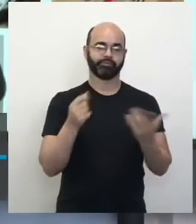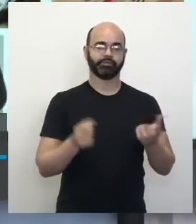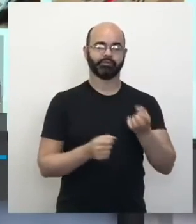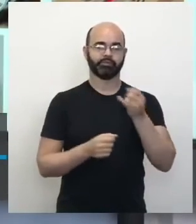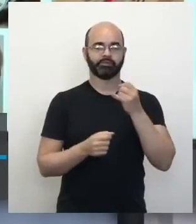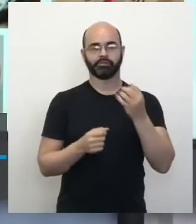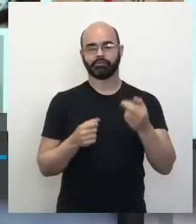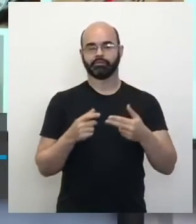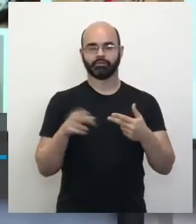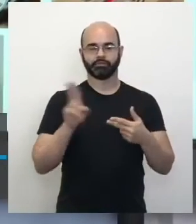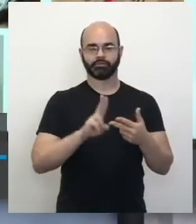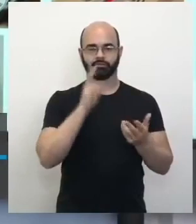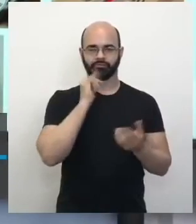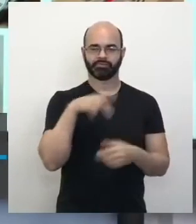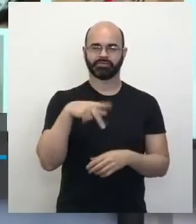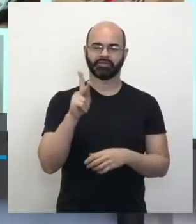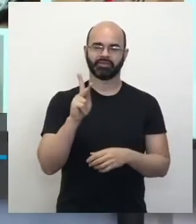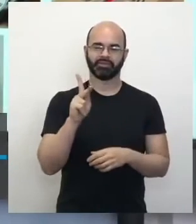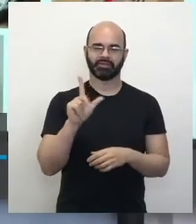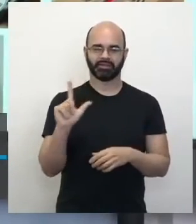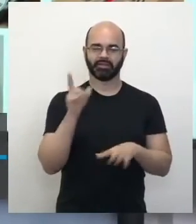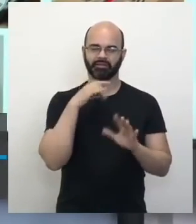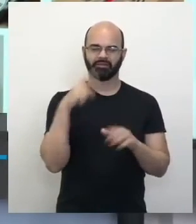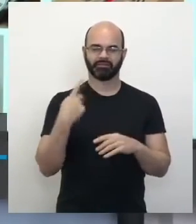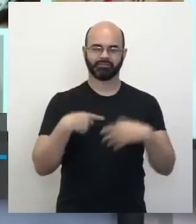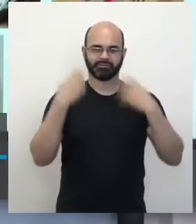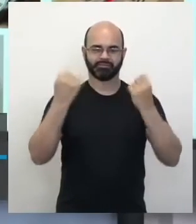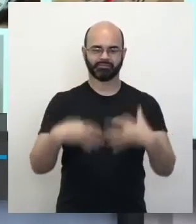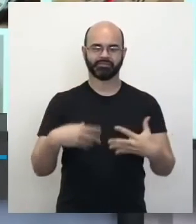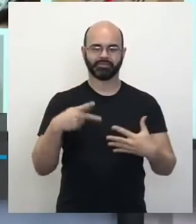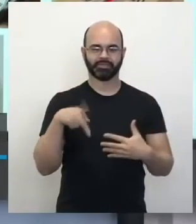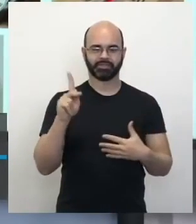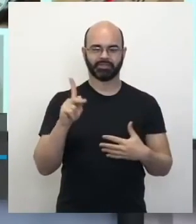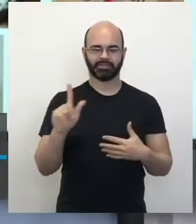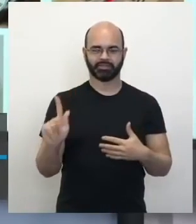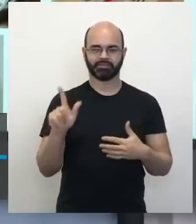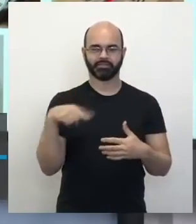gramas, dos quilos, né? Mas a gente vai deixar isso um pouquinho mais para frente, a gente vai discutir um pouquinho mais.